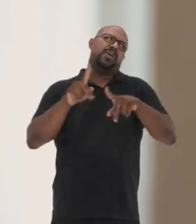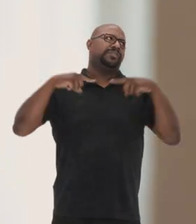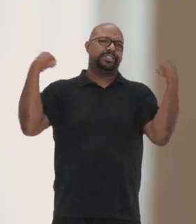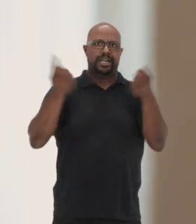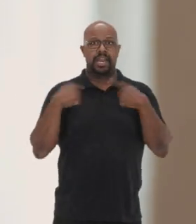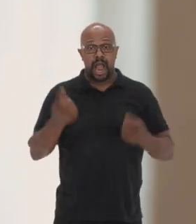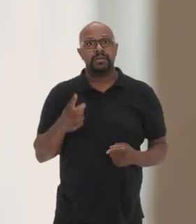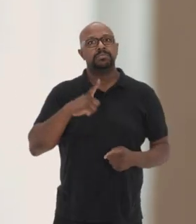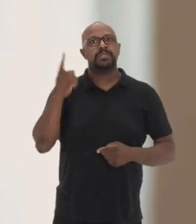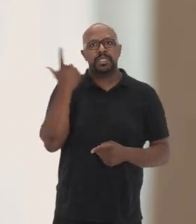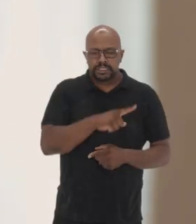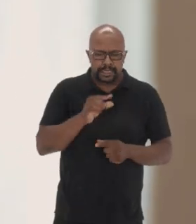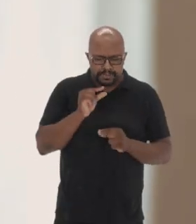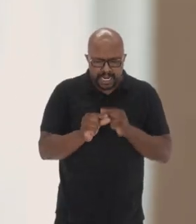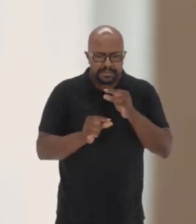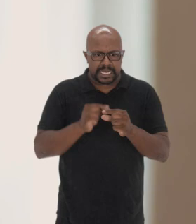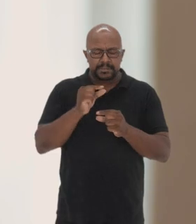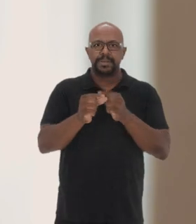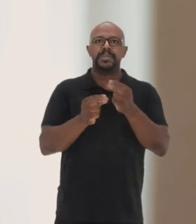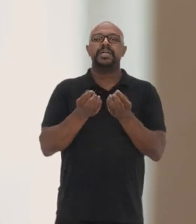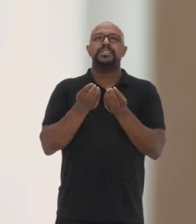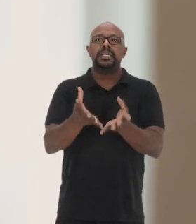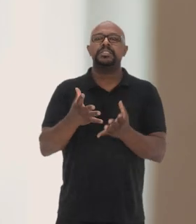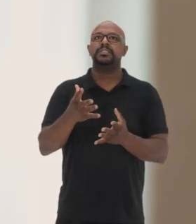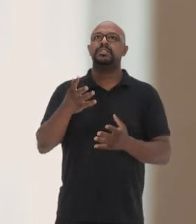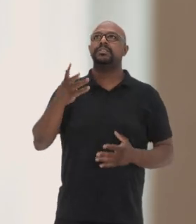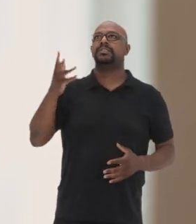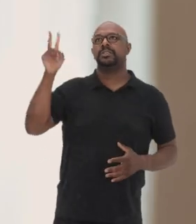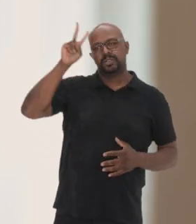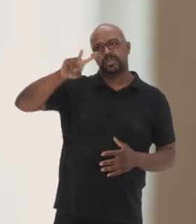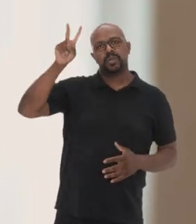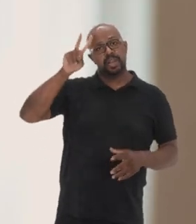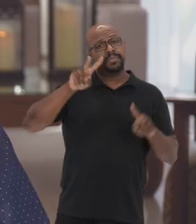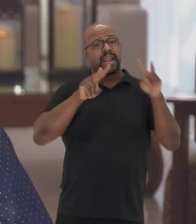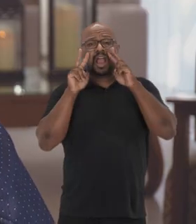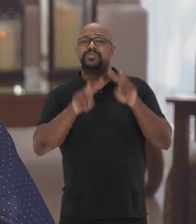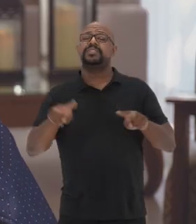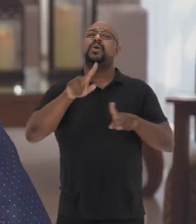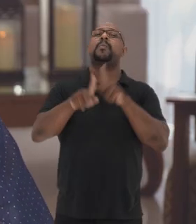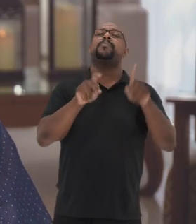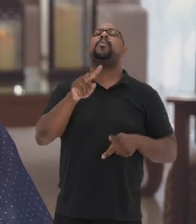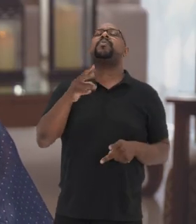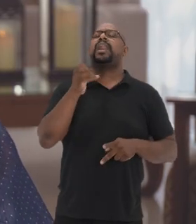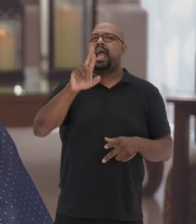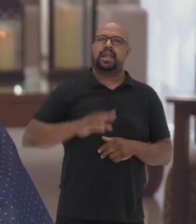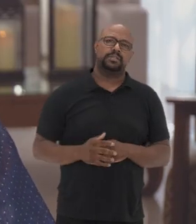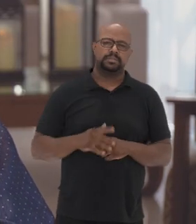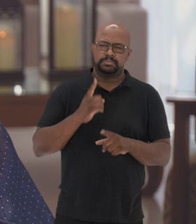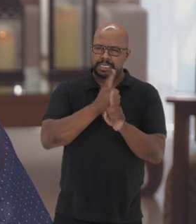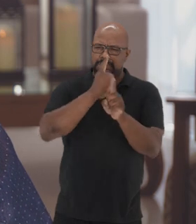estamos conseguindo aos pouquinhos trazer atuam uma história de televisão Popular Estamos fazendo